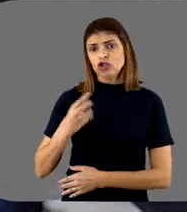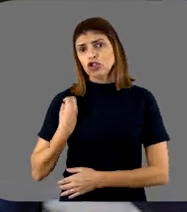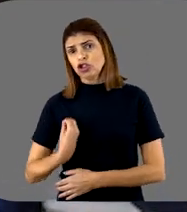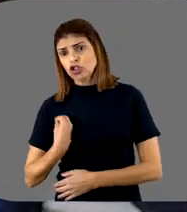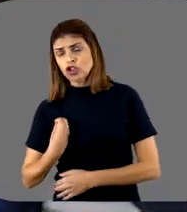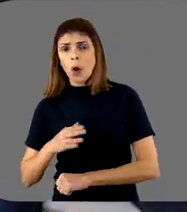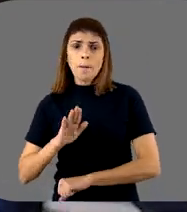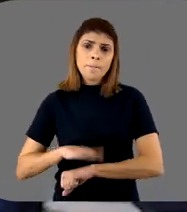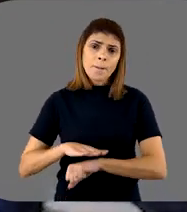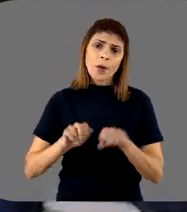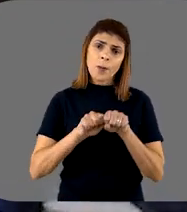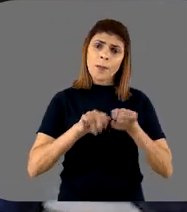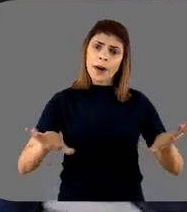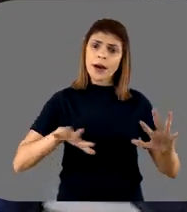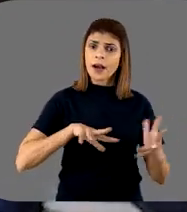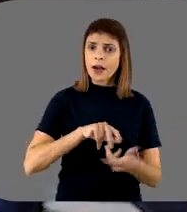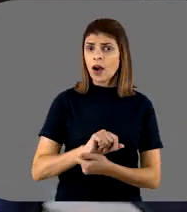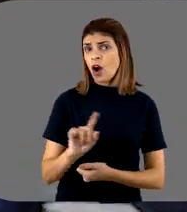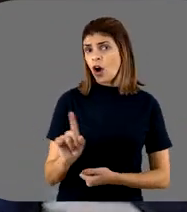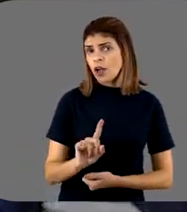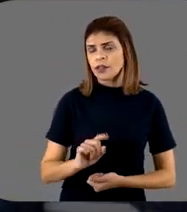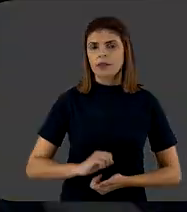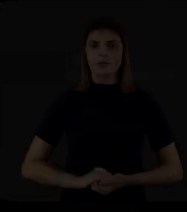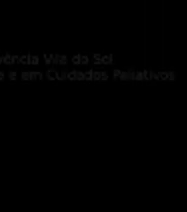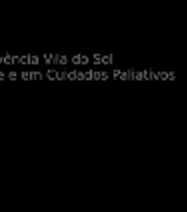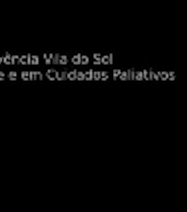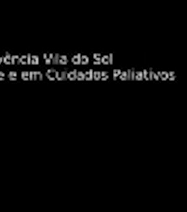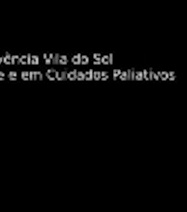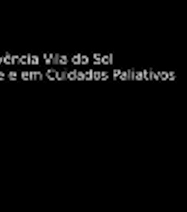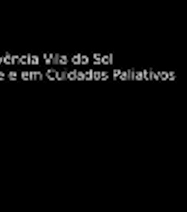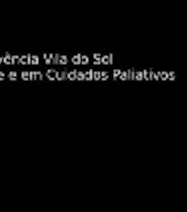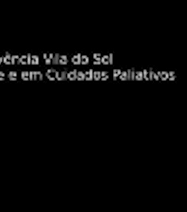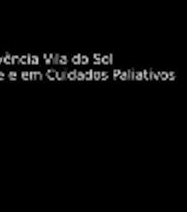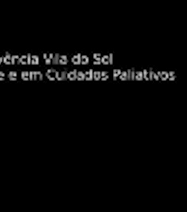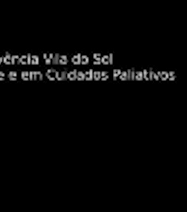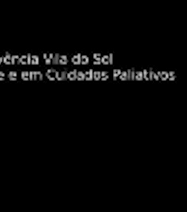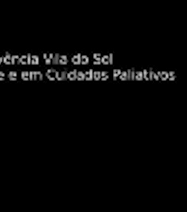Independente de estar no momento pandêmico ou não